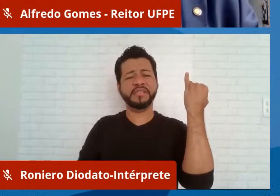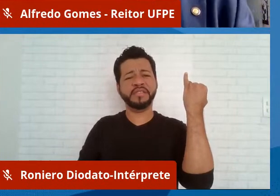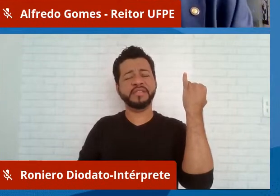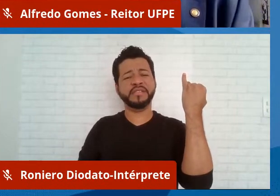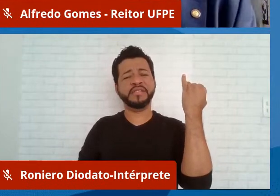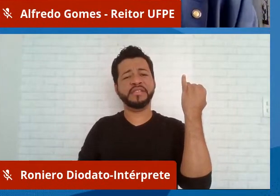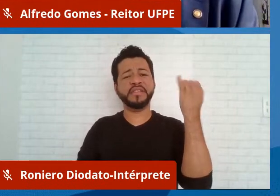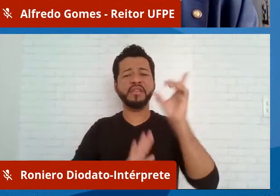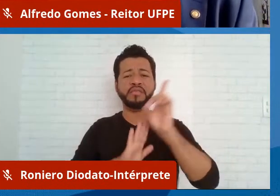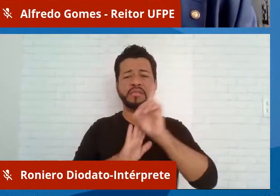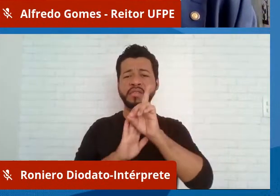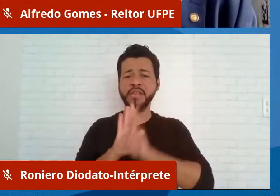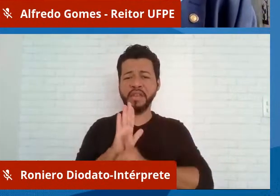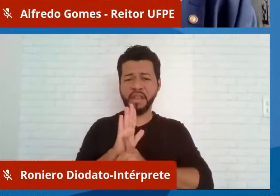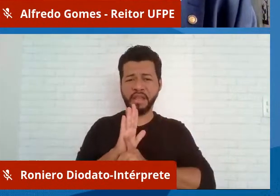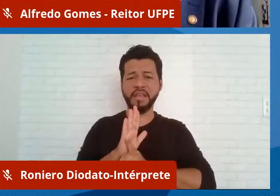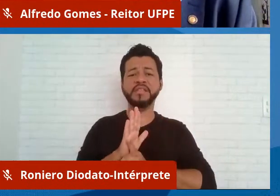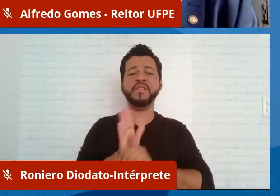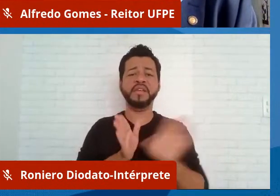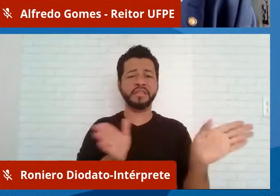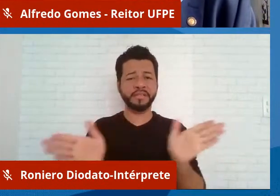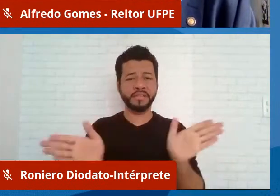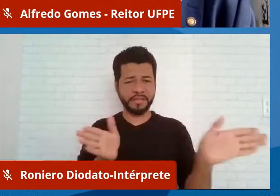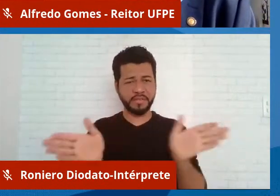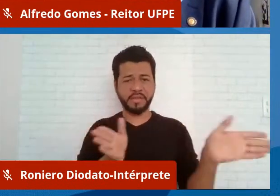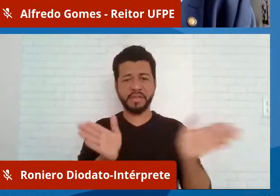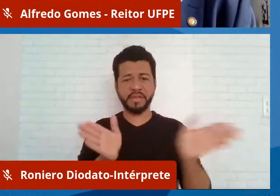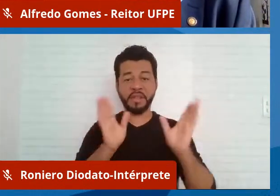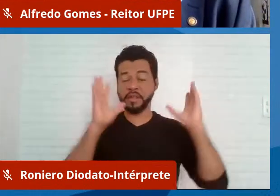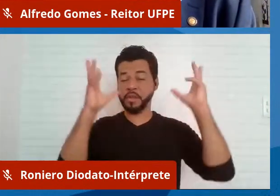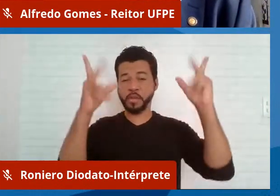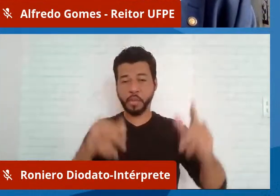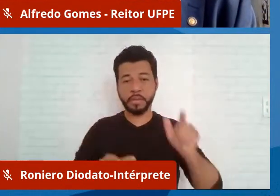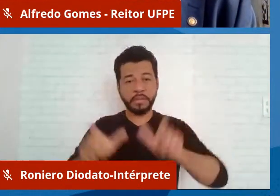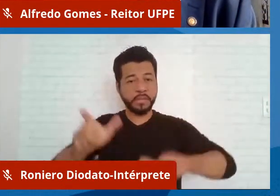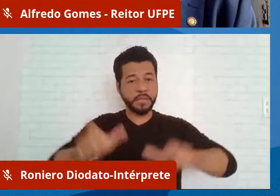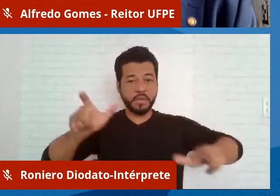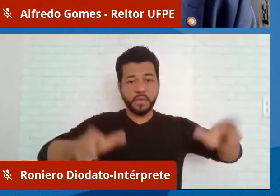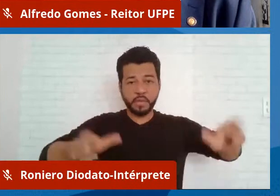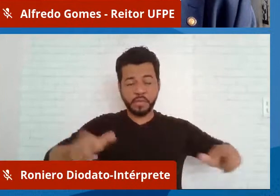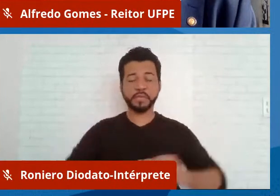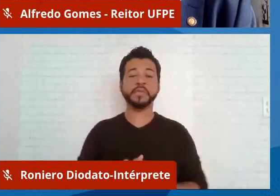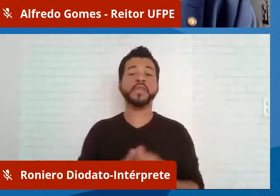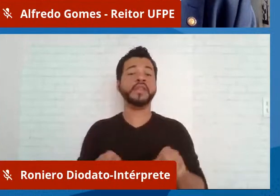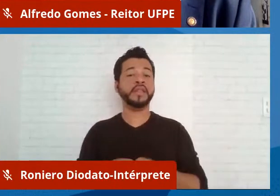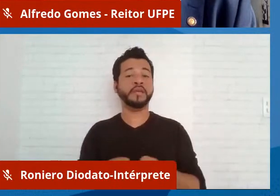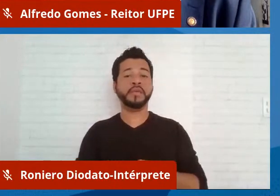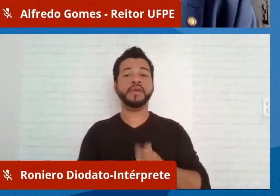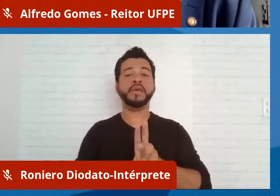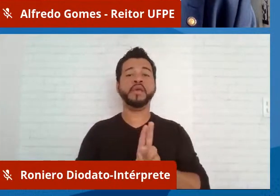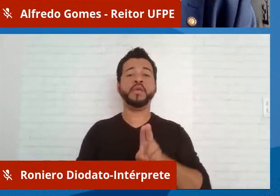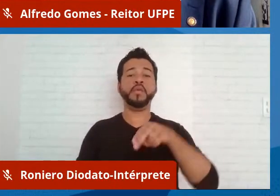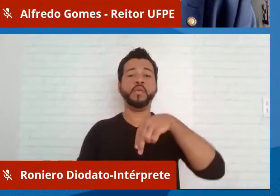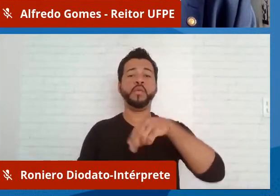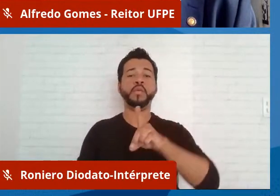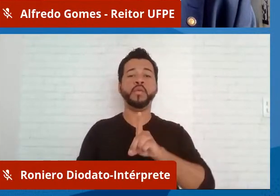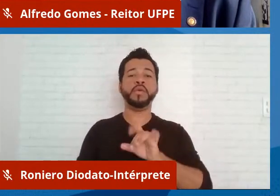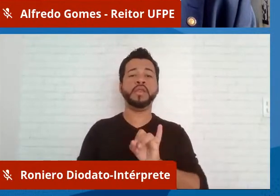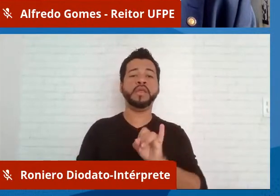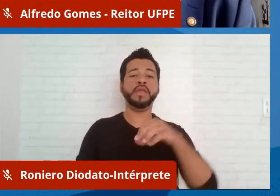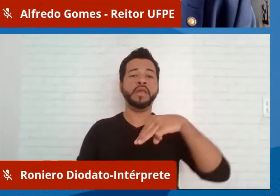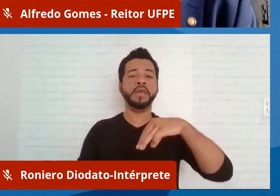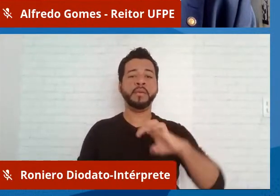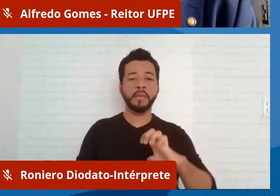desse direito de acesso a todas as pessoas. E a Undime Pernambuco, que garante